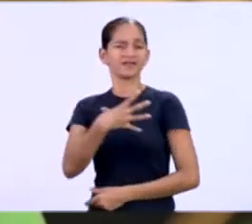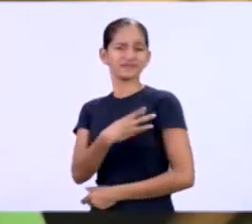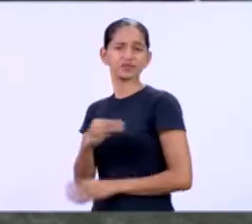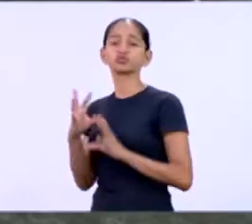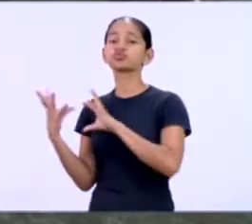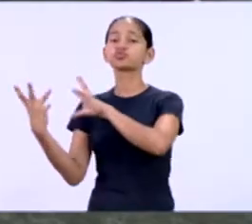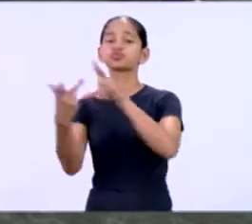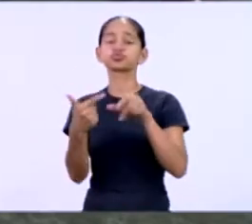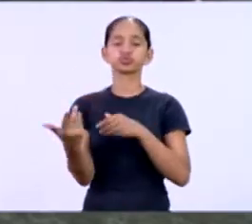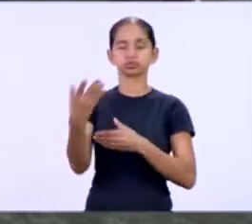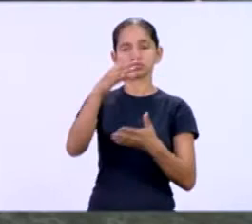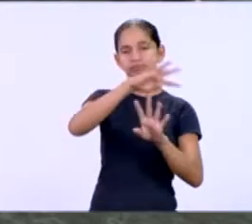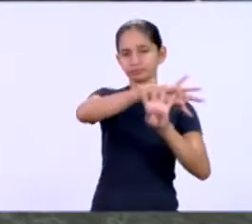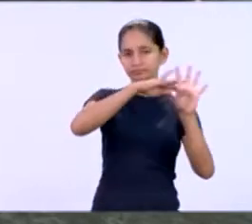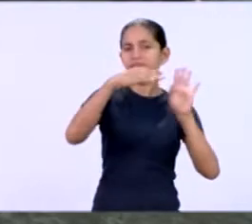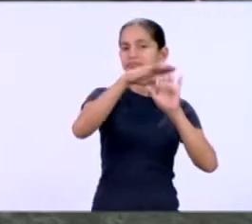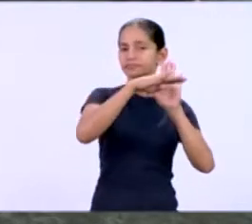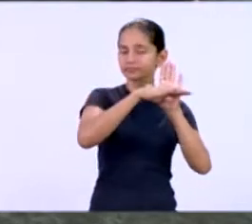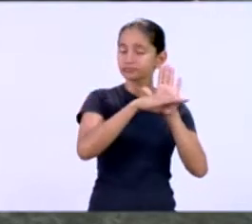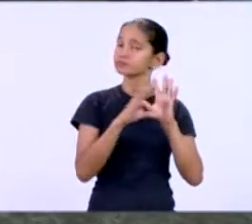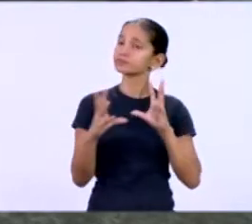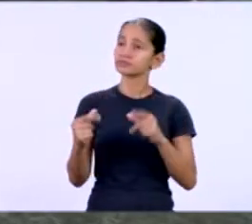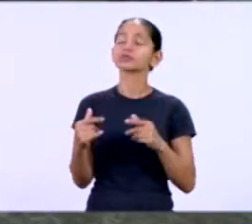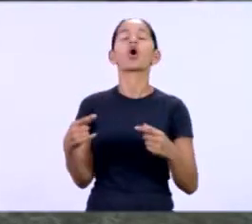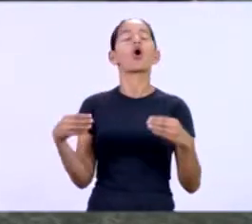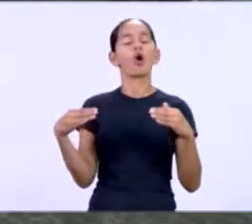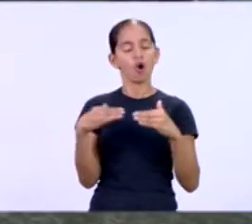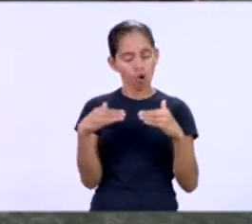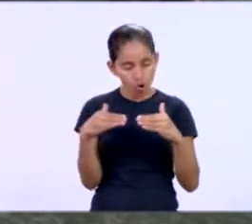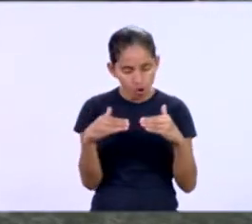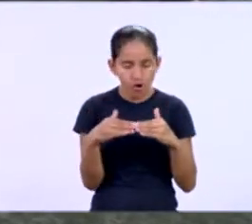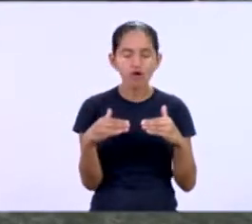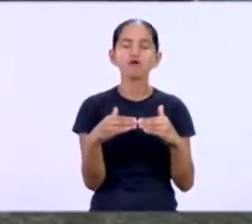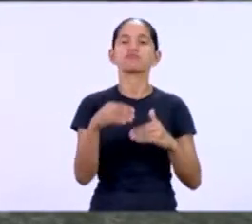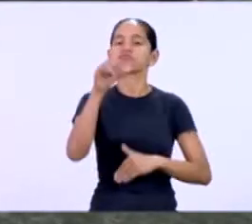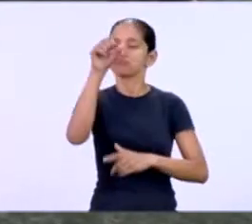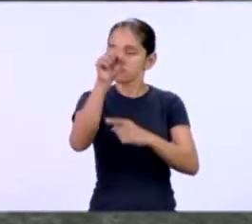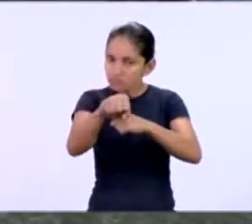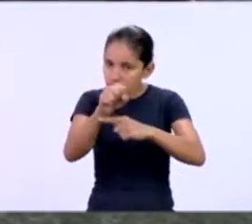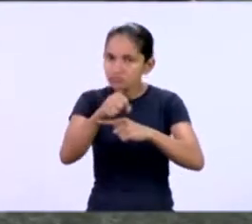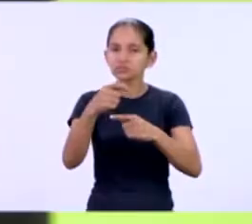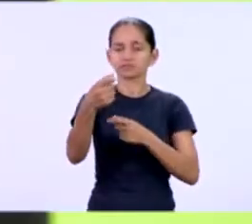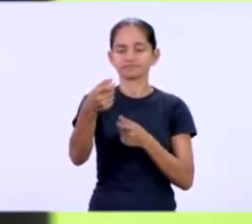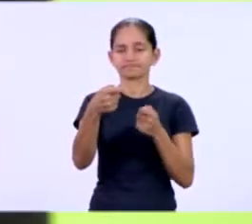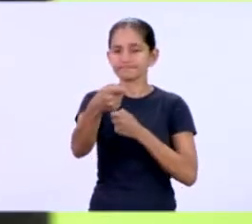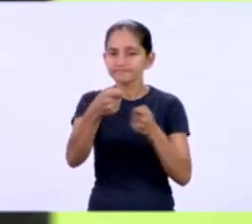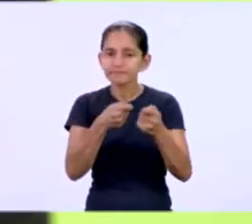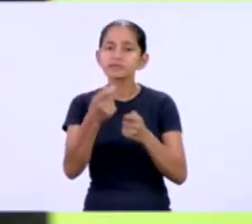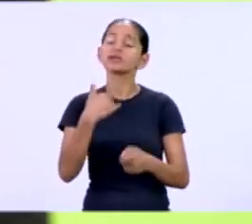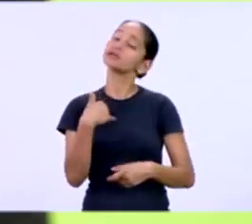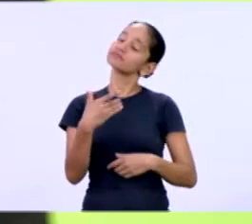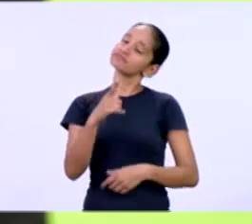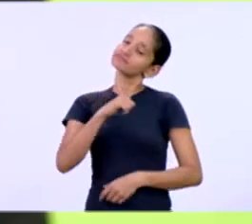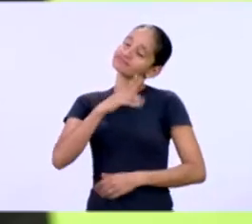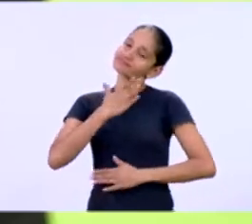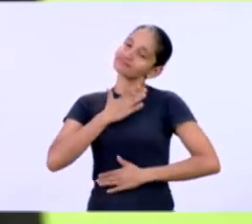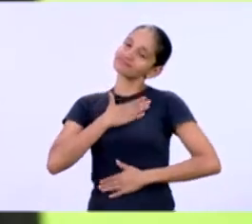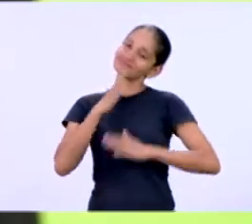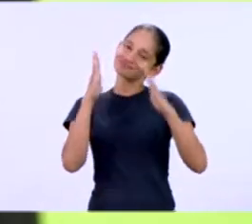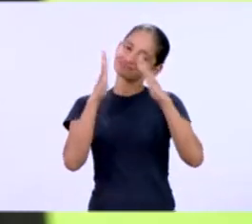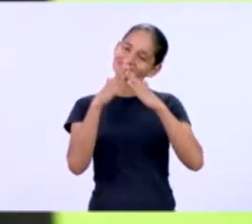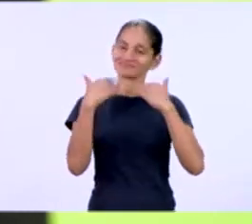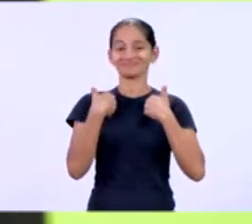família. Certo. Gilberto, concorda? Concordo plenamente. É interessante a gente manter esse controle e eu tenho uma dica que eu utilizo em